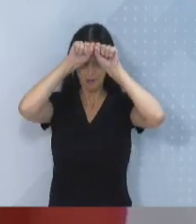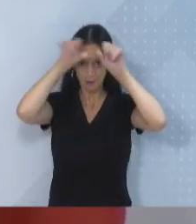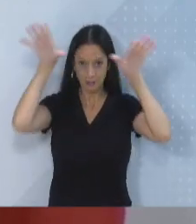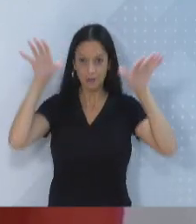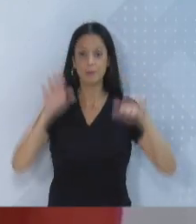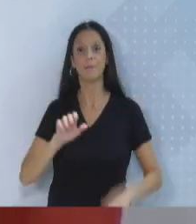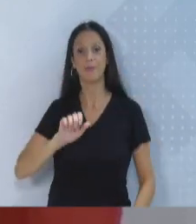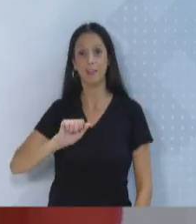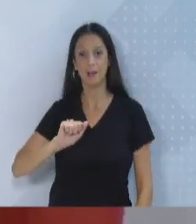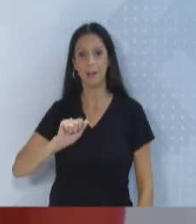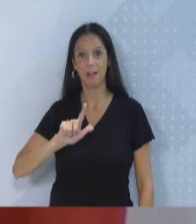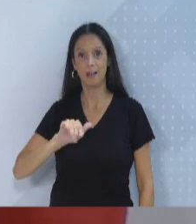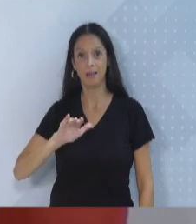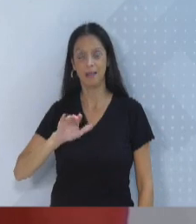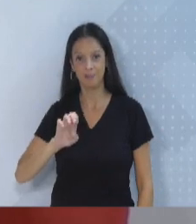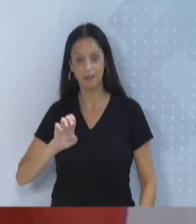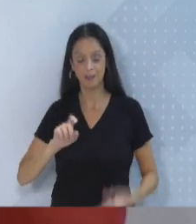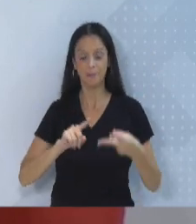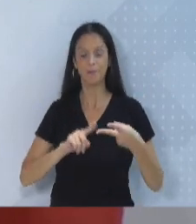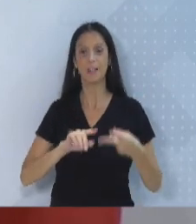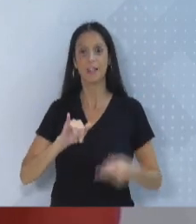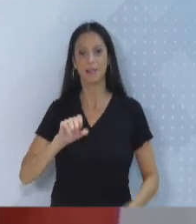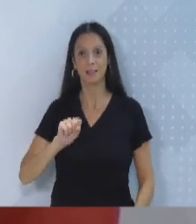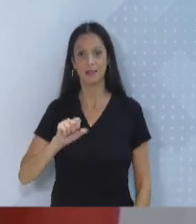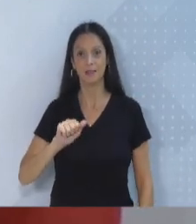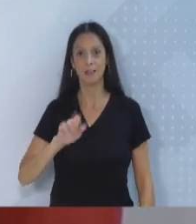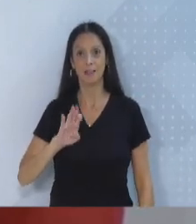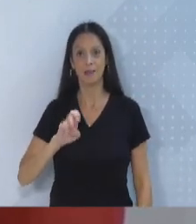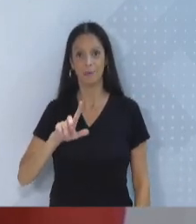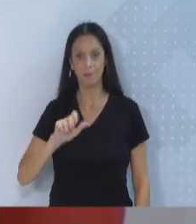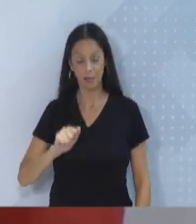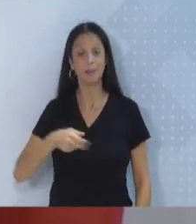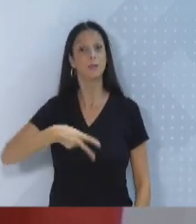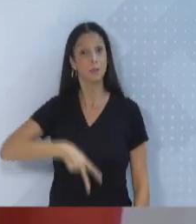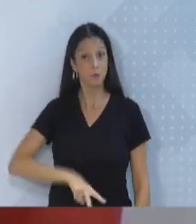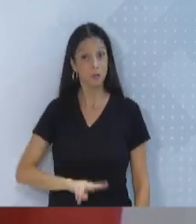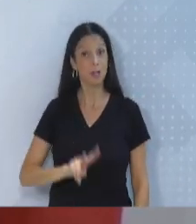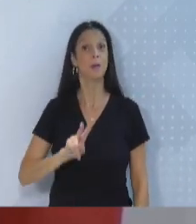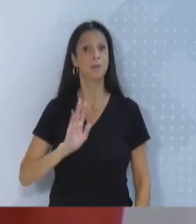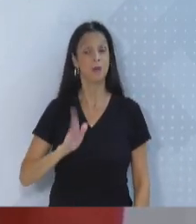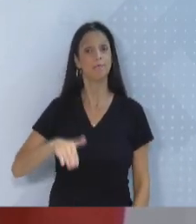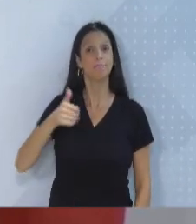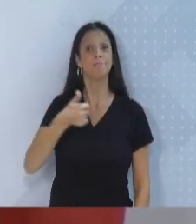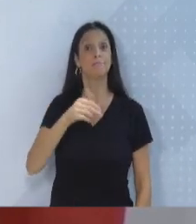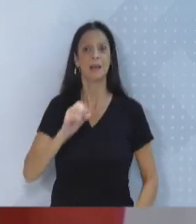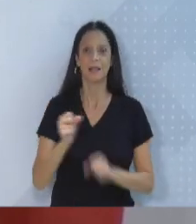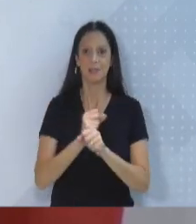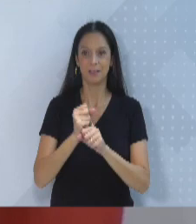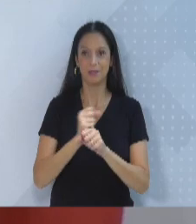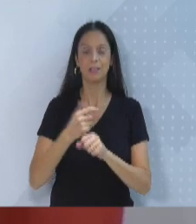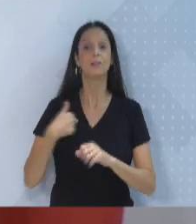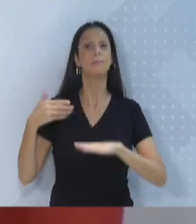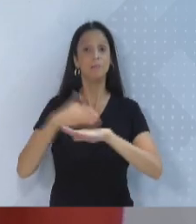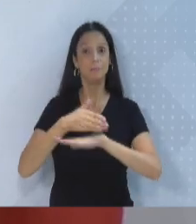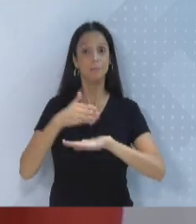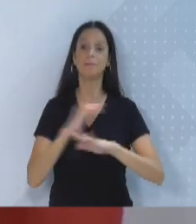que estão ali presentes, gêmeas de quase 10 anos, sou voluntária da Onda Autismos, que é a